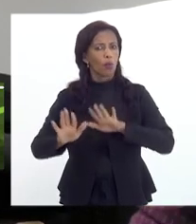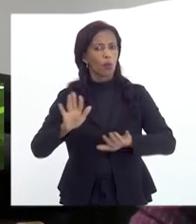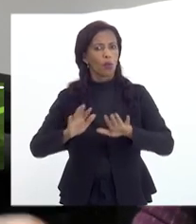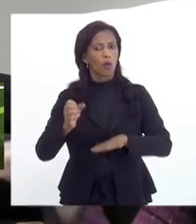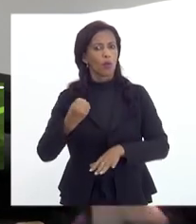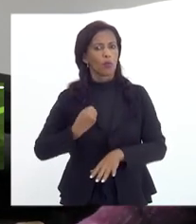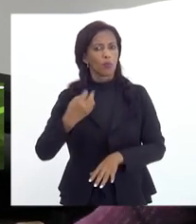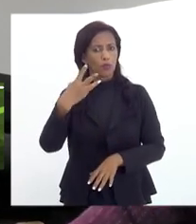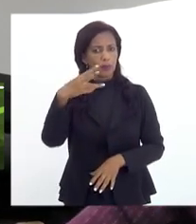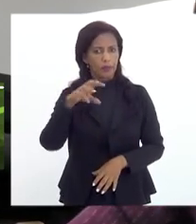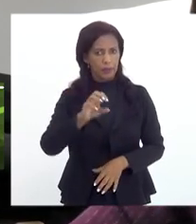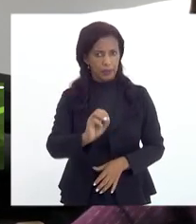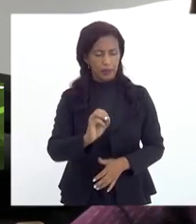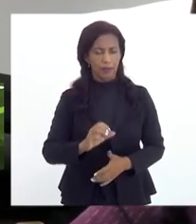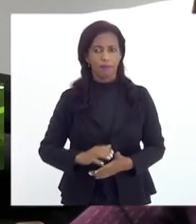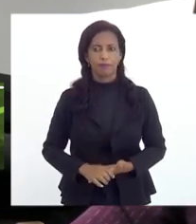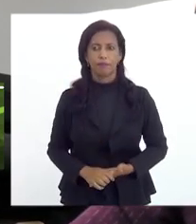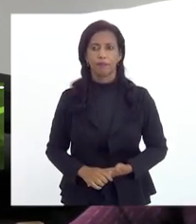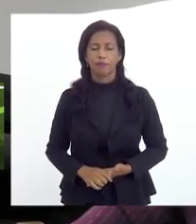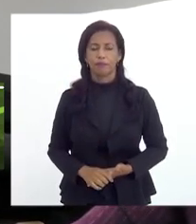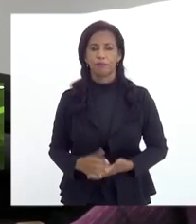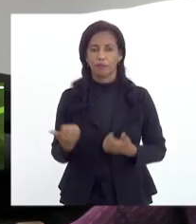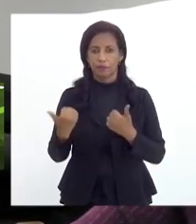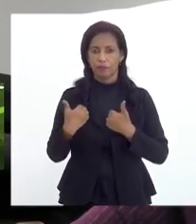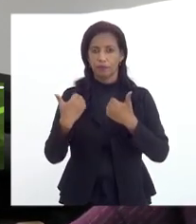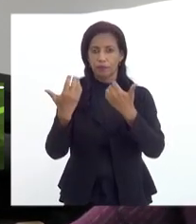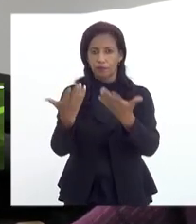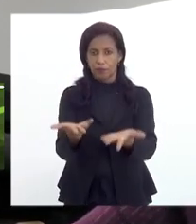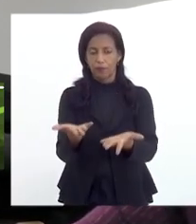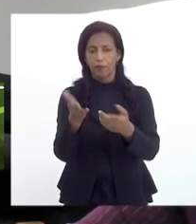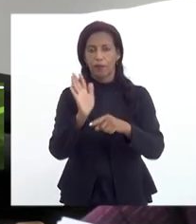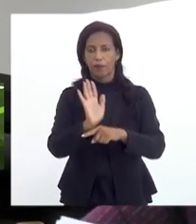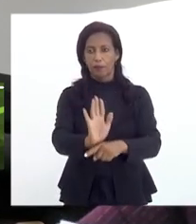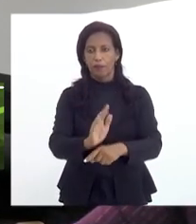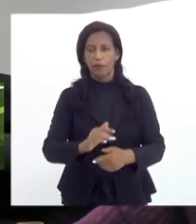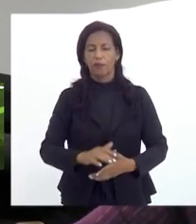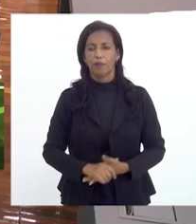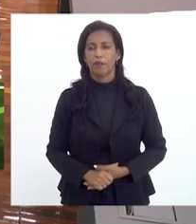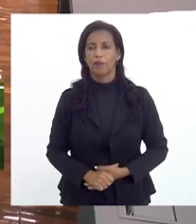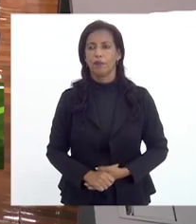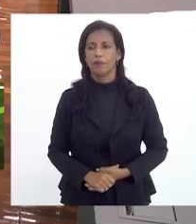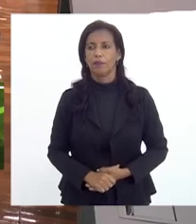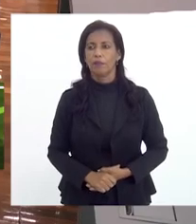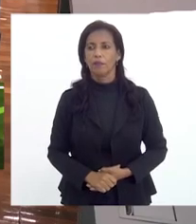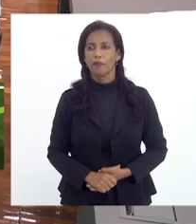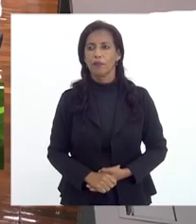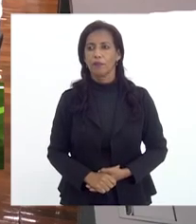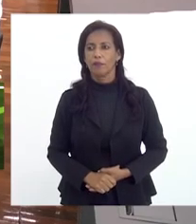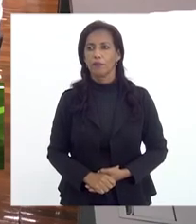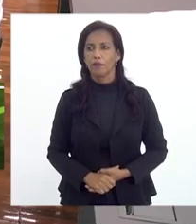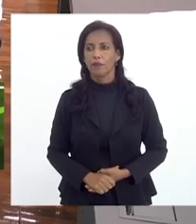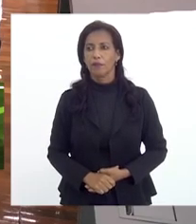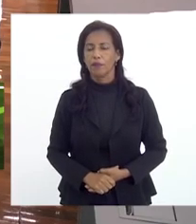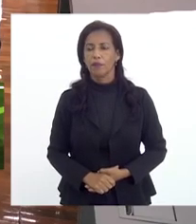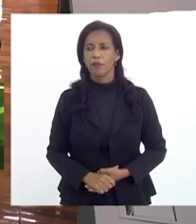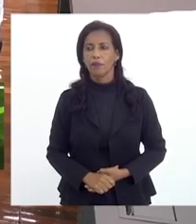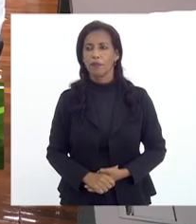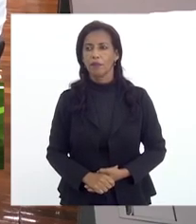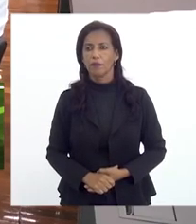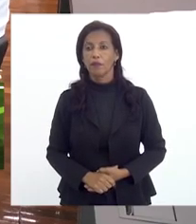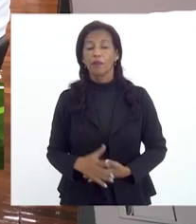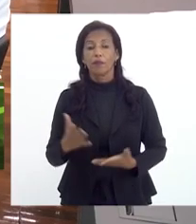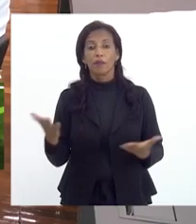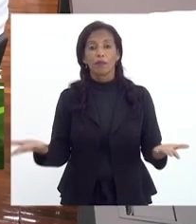Número 30 Que a gente Ofereceu Para a contribuição Obrigada Deputada Marta Por favor Não presidente